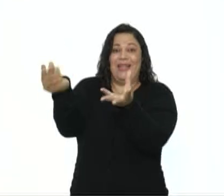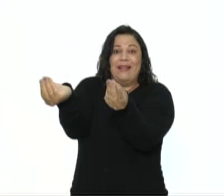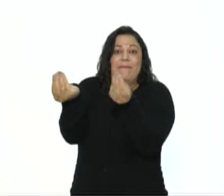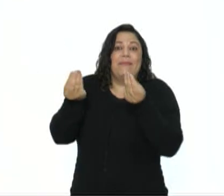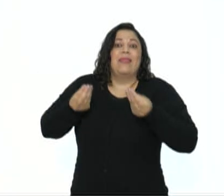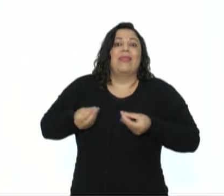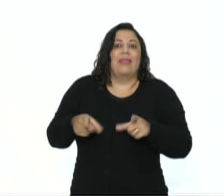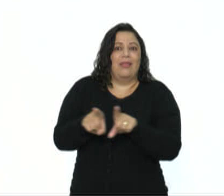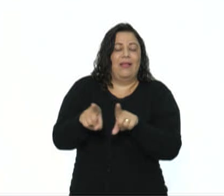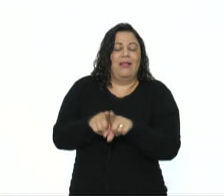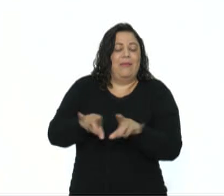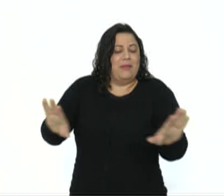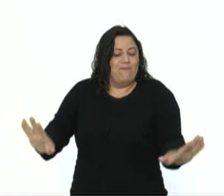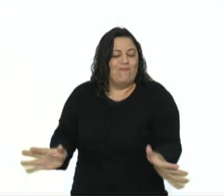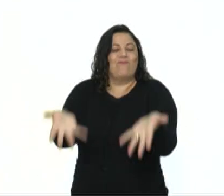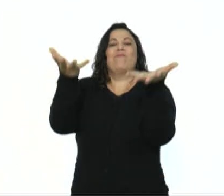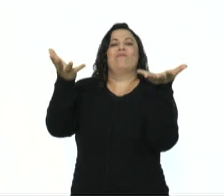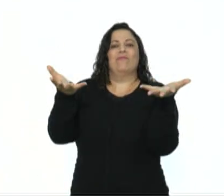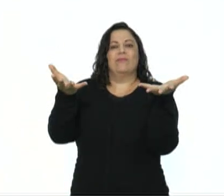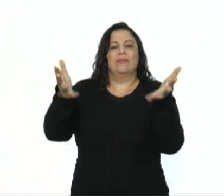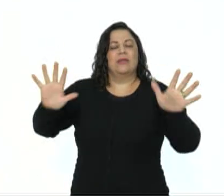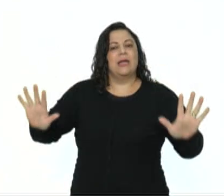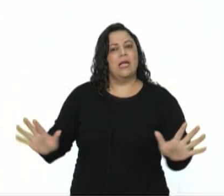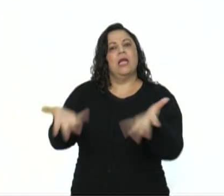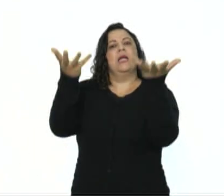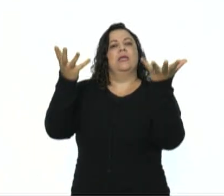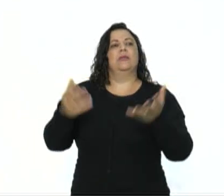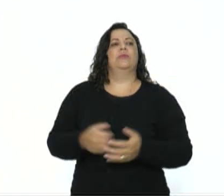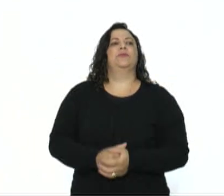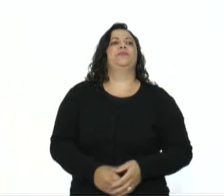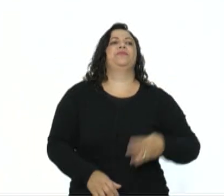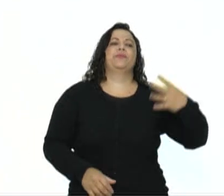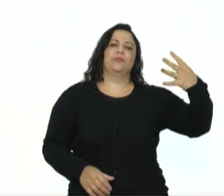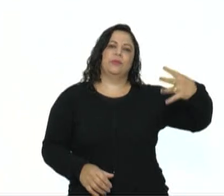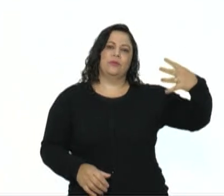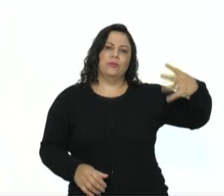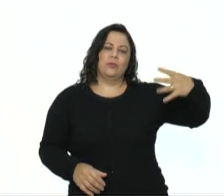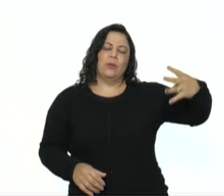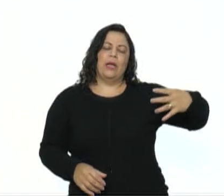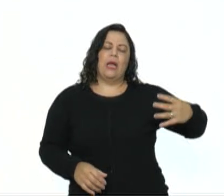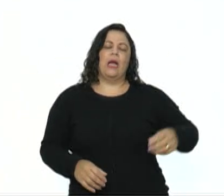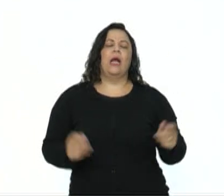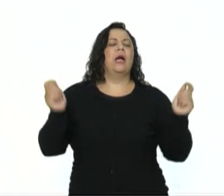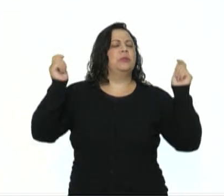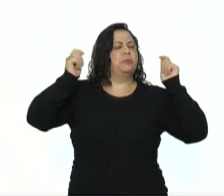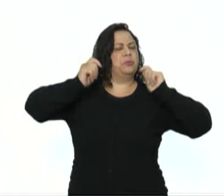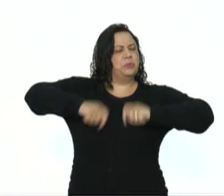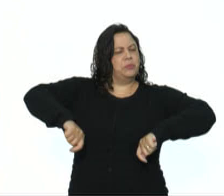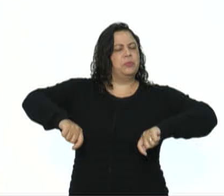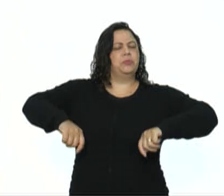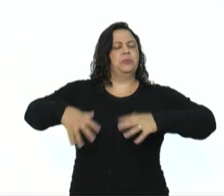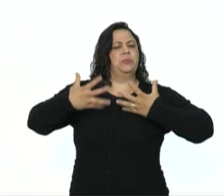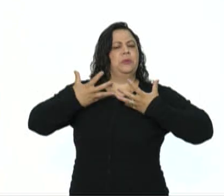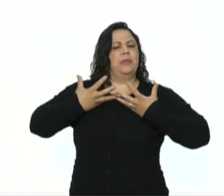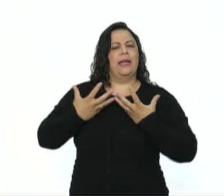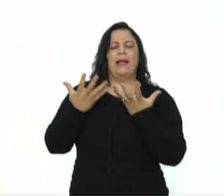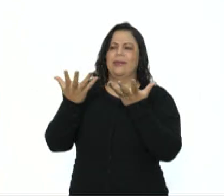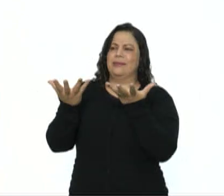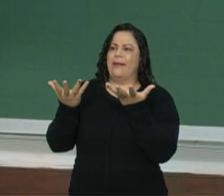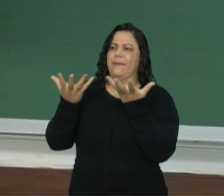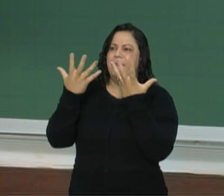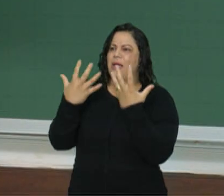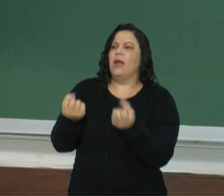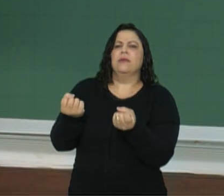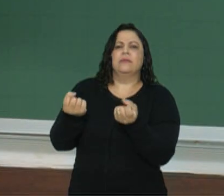passo, é o reconhecimento do recebedor, que recebe gratuitamente também, ou seja, é